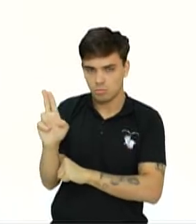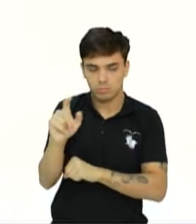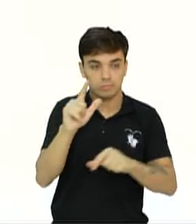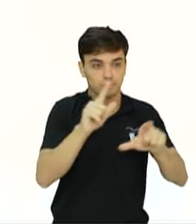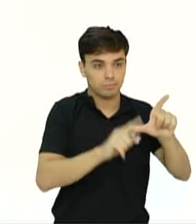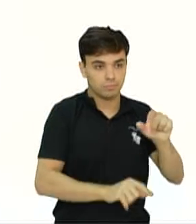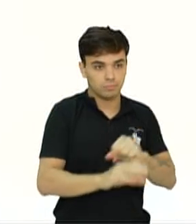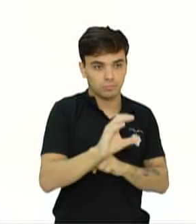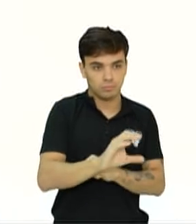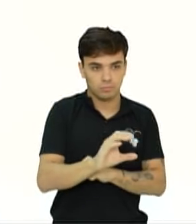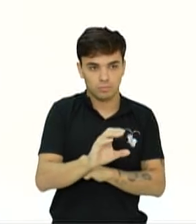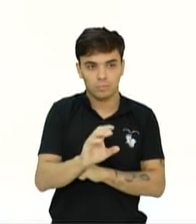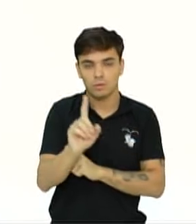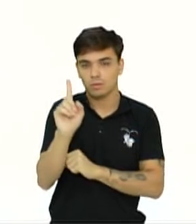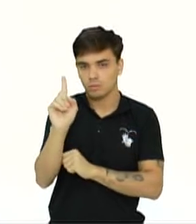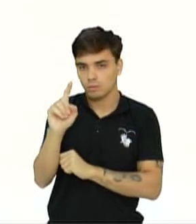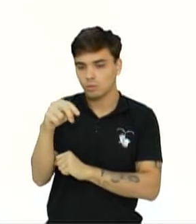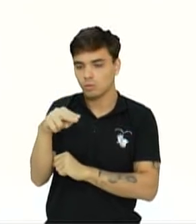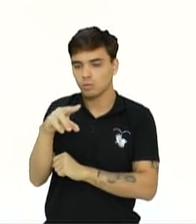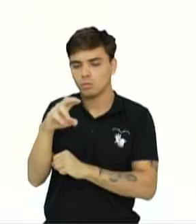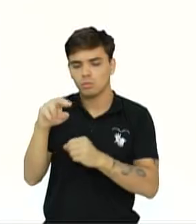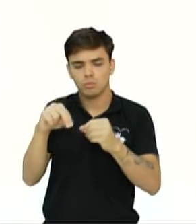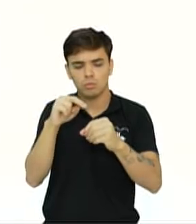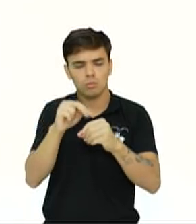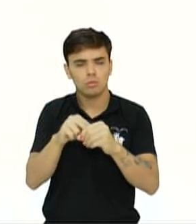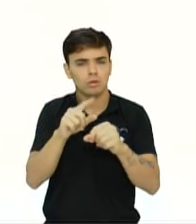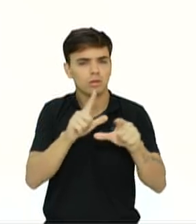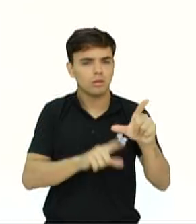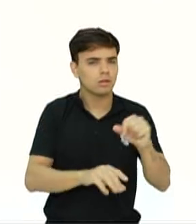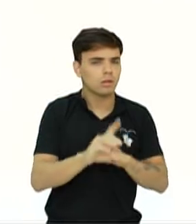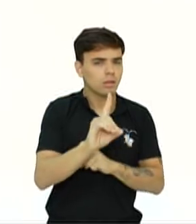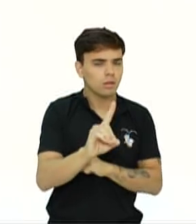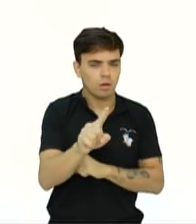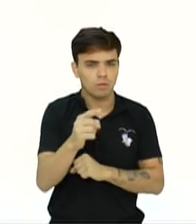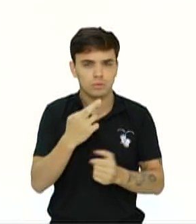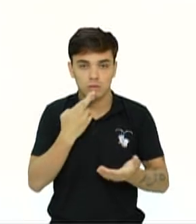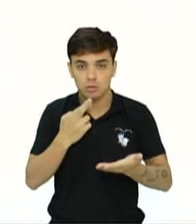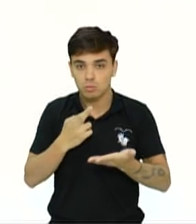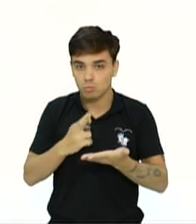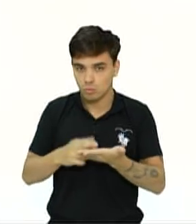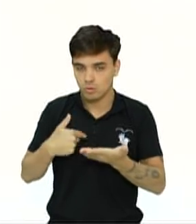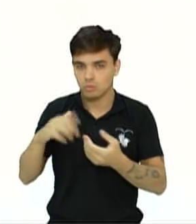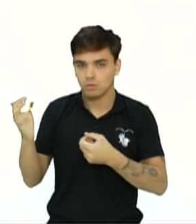nucleoplasma ou a alternativa D é o nucleolo? Agora é com vocês, pessoal.